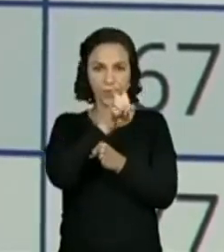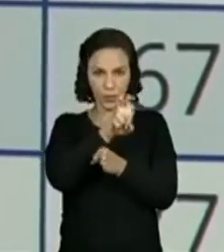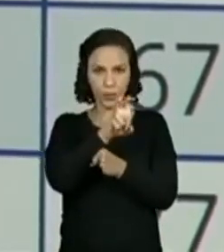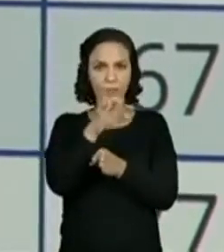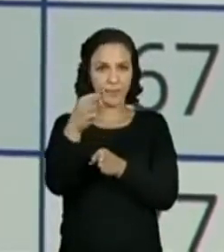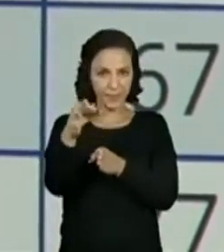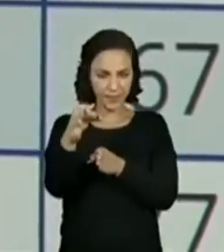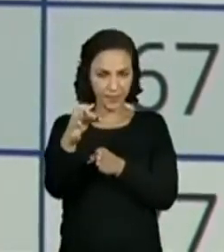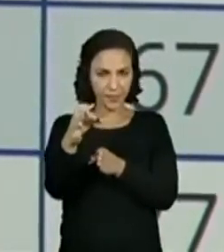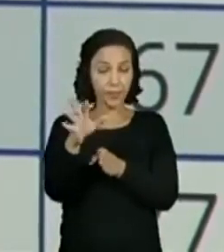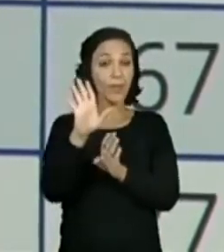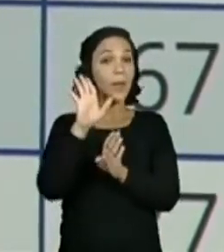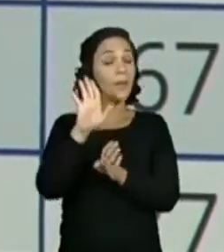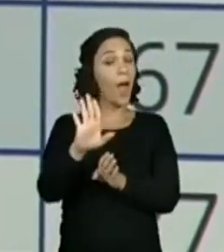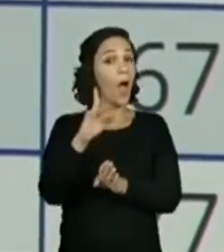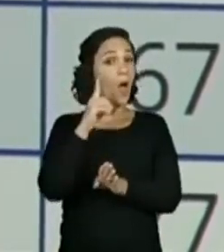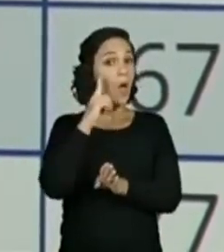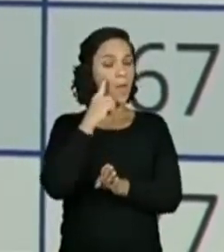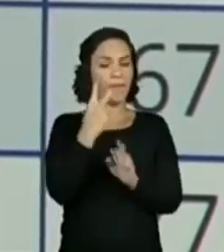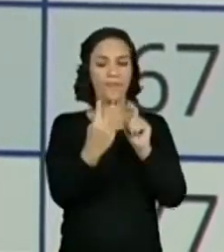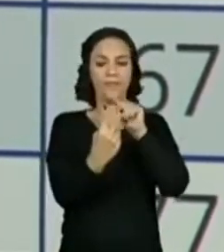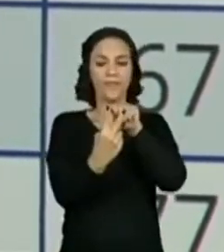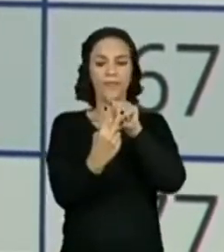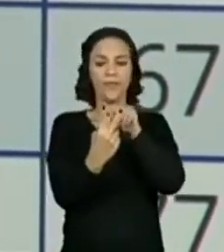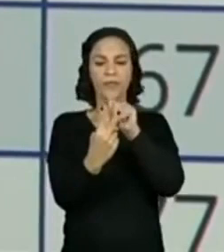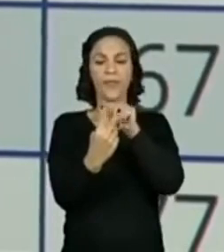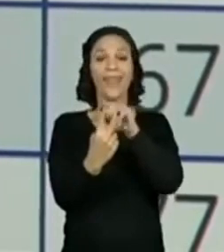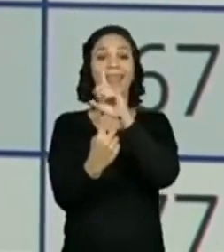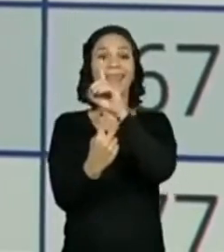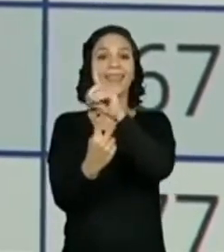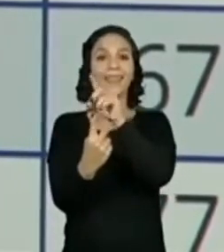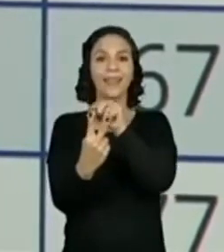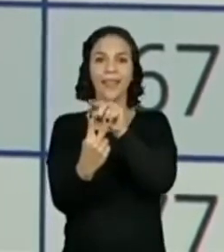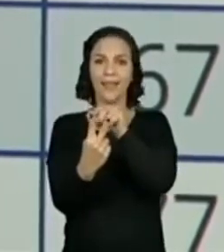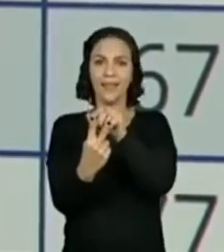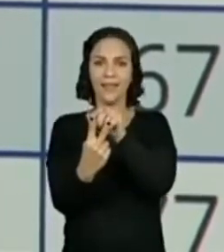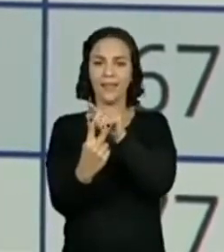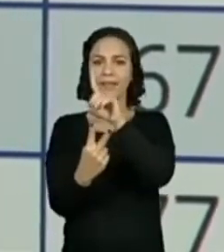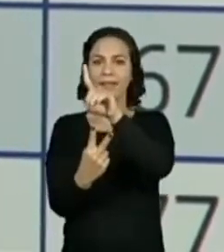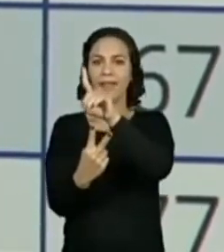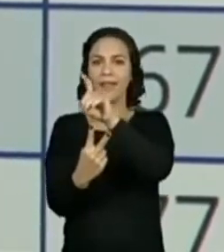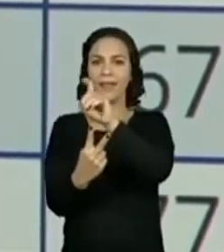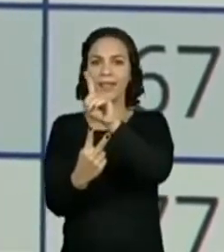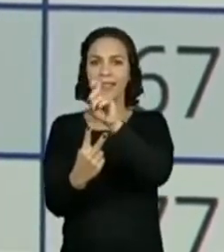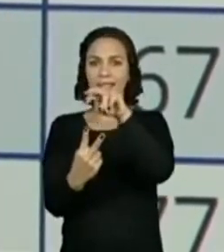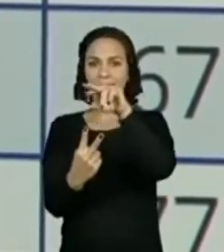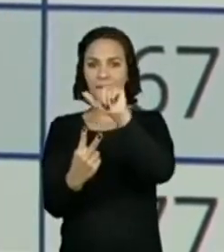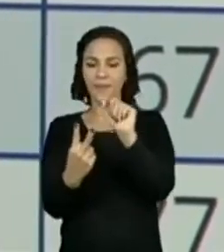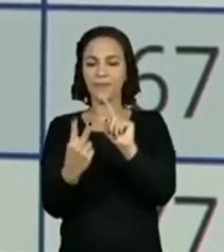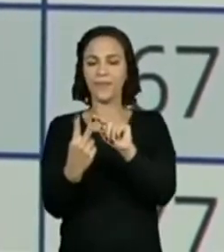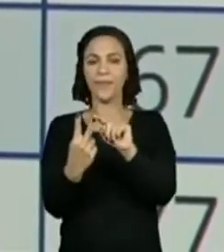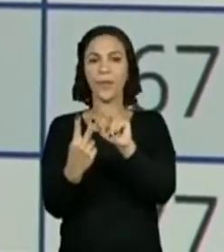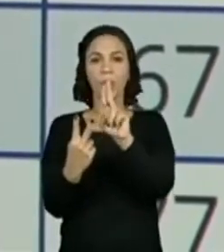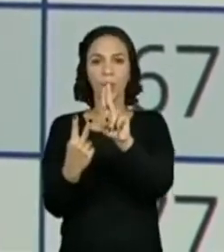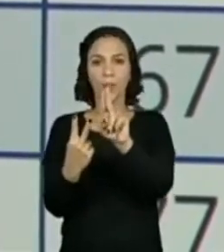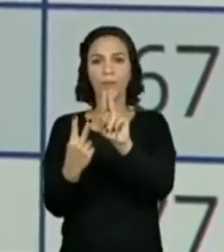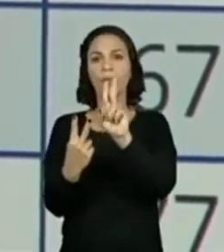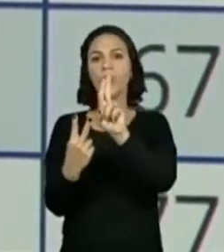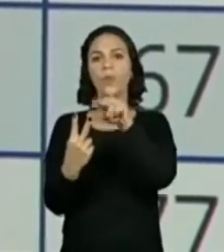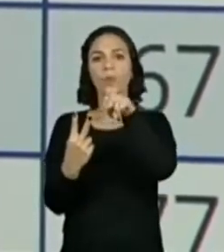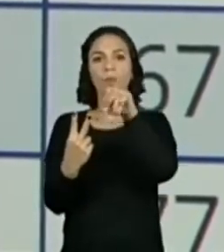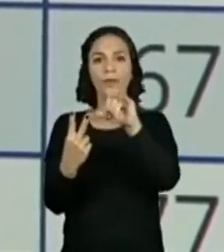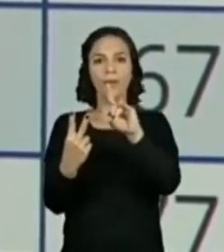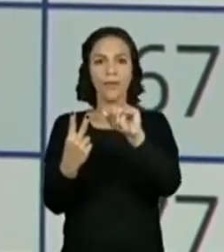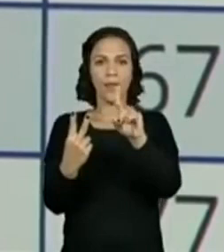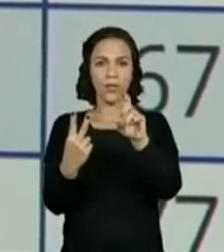mesmo valor. Um está aqui representando a dezena e o outro representando a unidade. Então, são 5 dezenas e 5